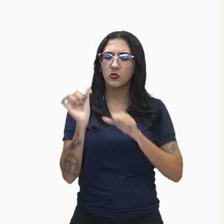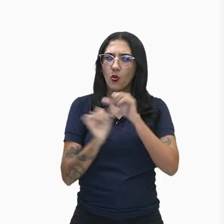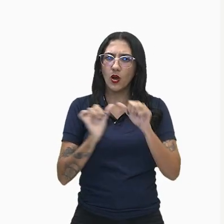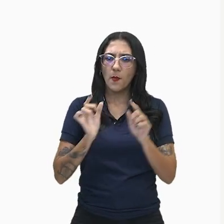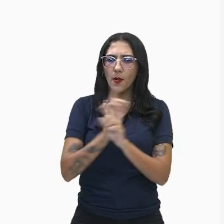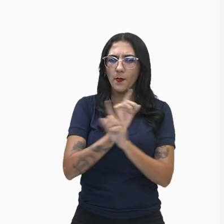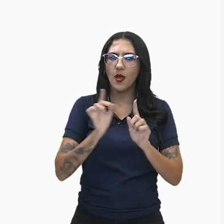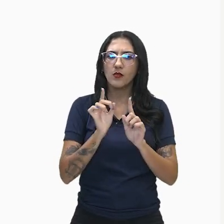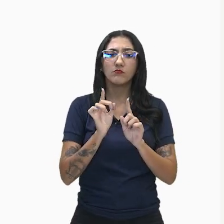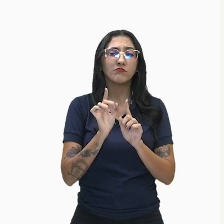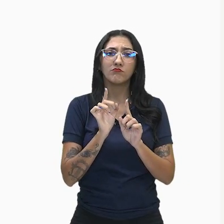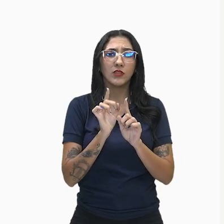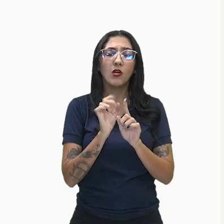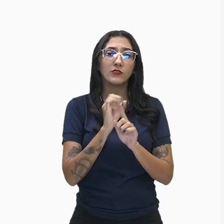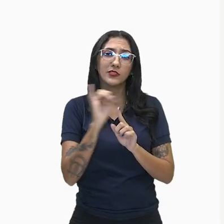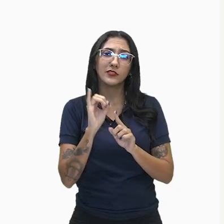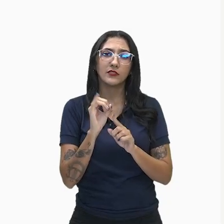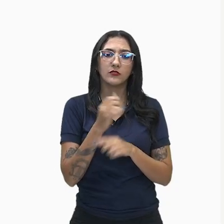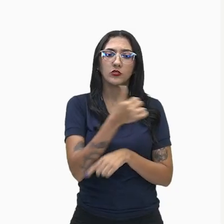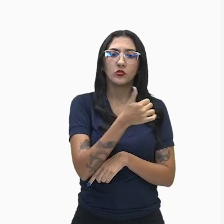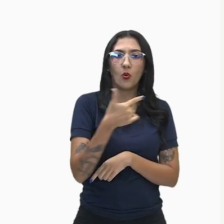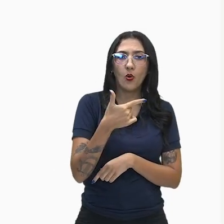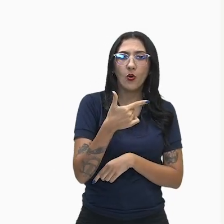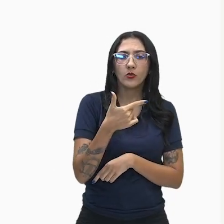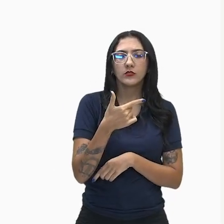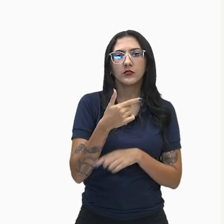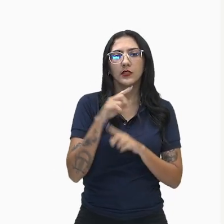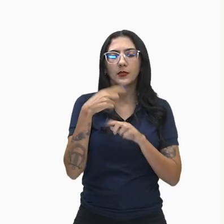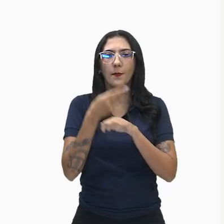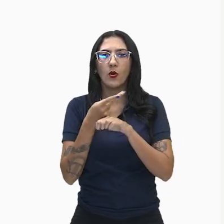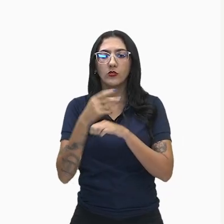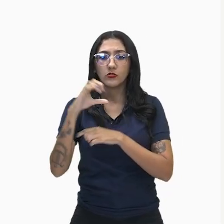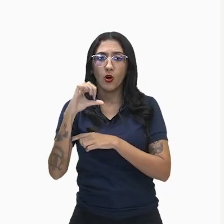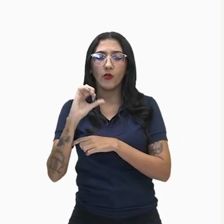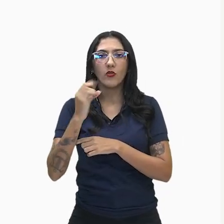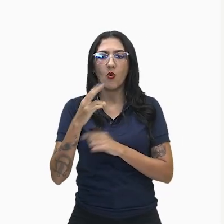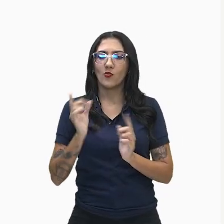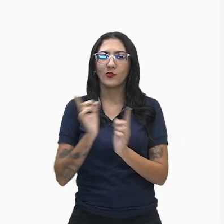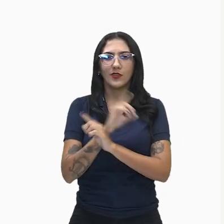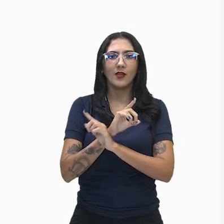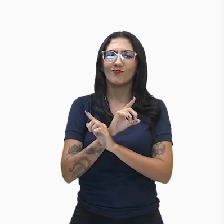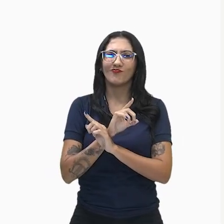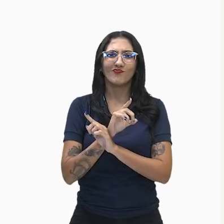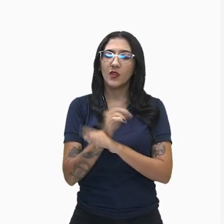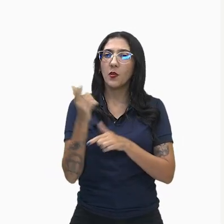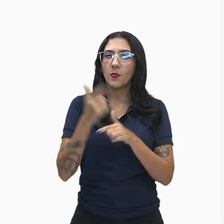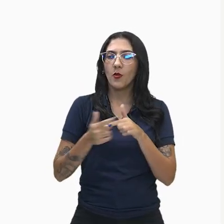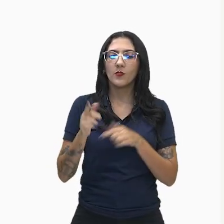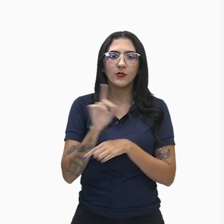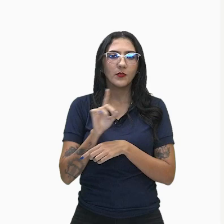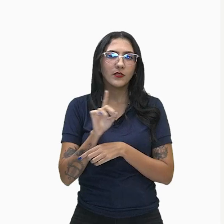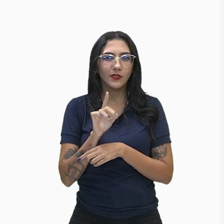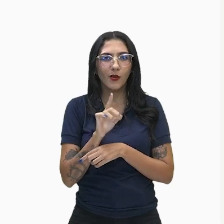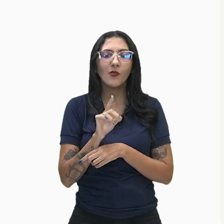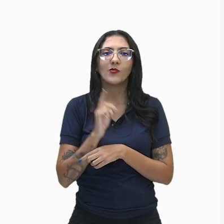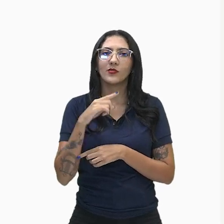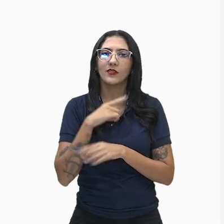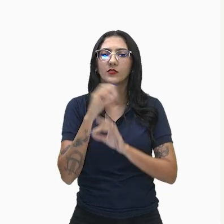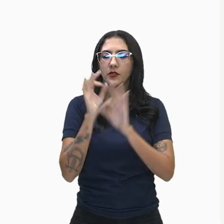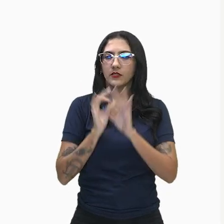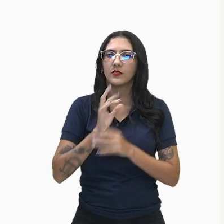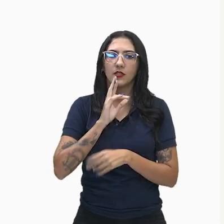colocar 12 depois de 9, ou 9 depois de 12, não vai fazer a diferença nenhuma na sua resposta, tá